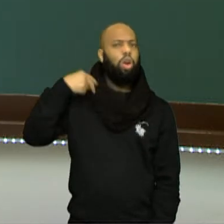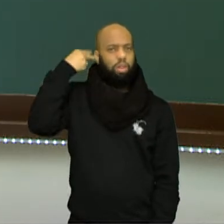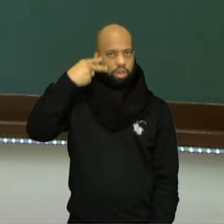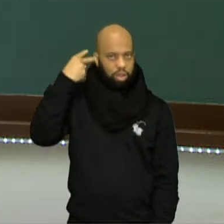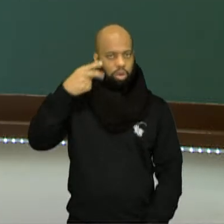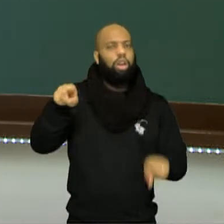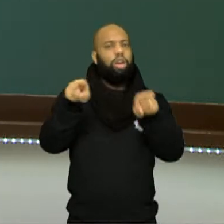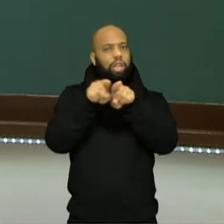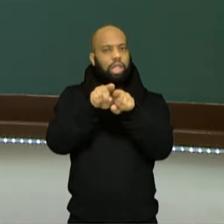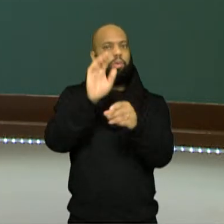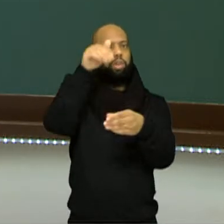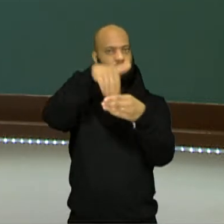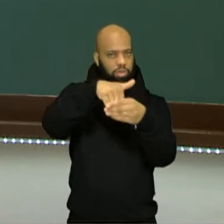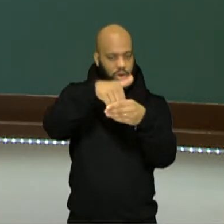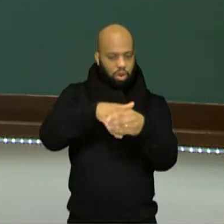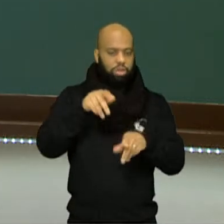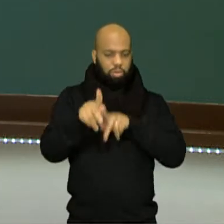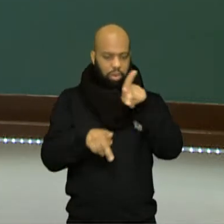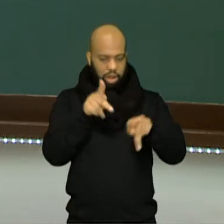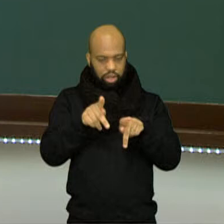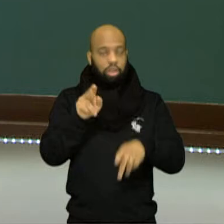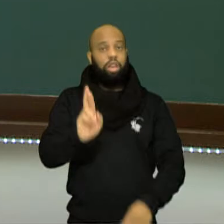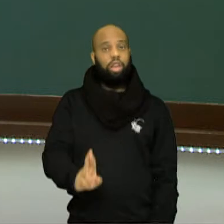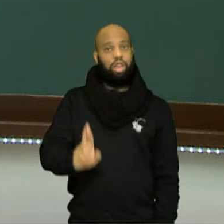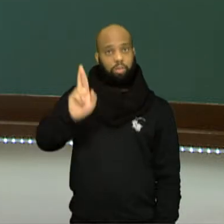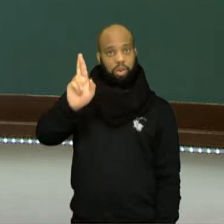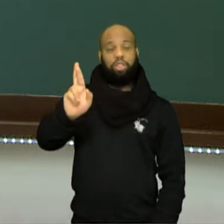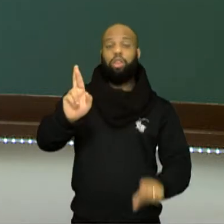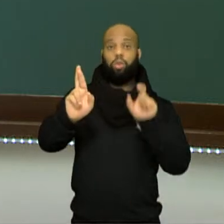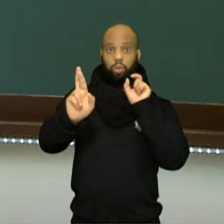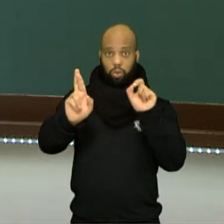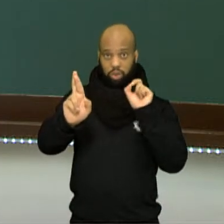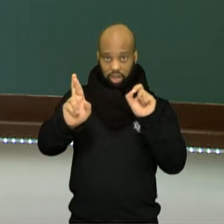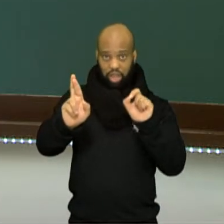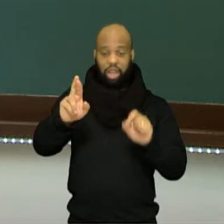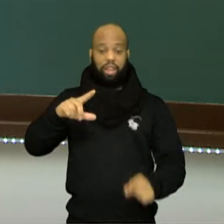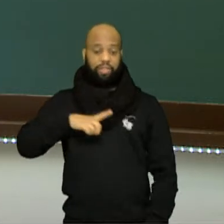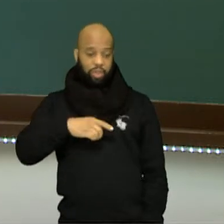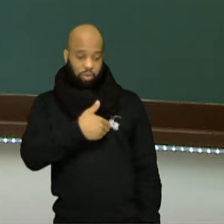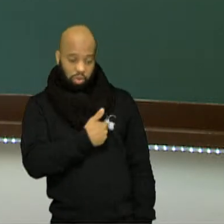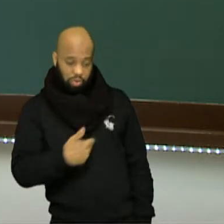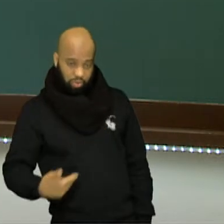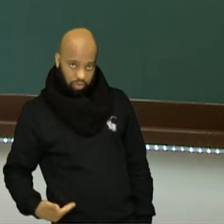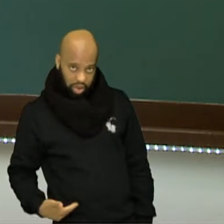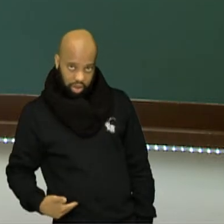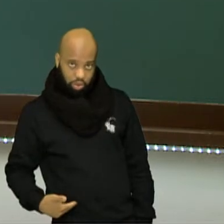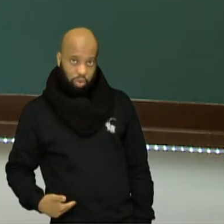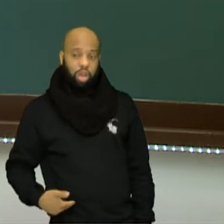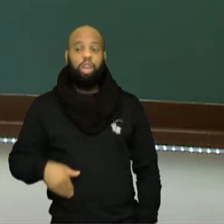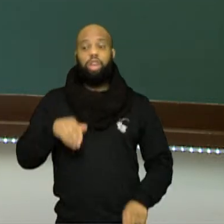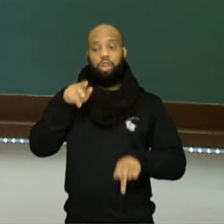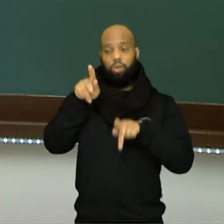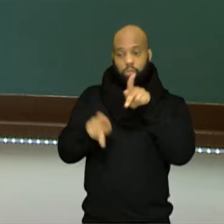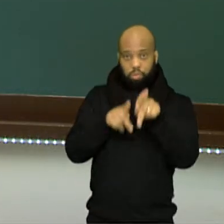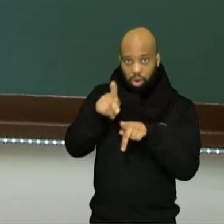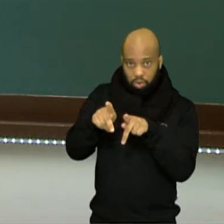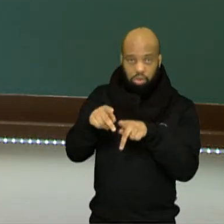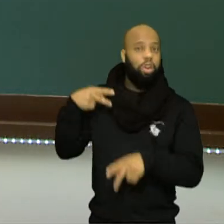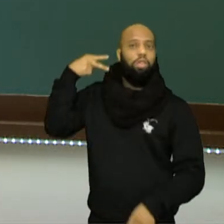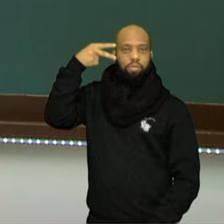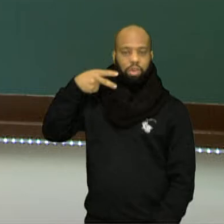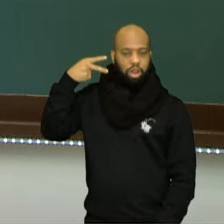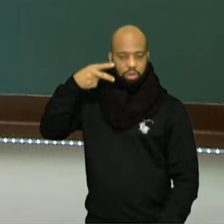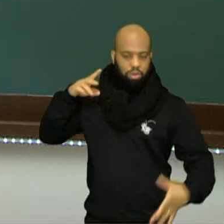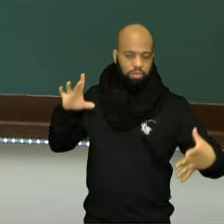voto popular. Eles representam a ligação entre o governo e o povo, tá? Então, a função